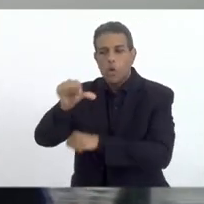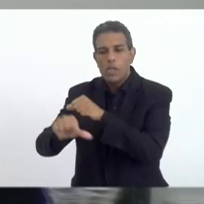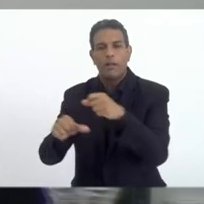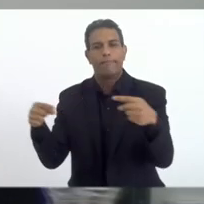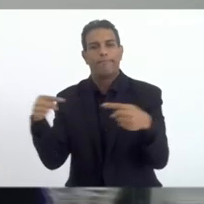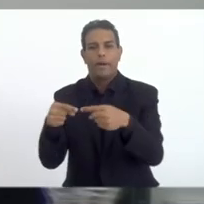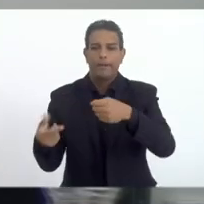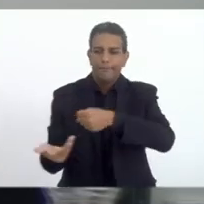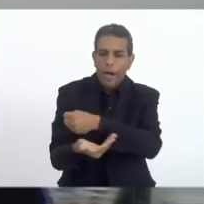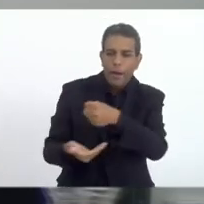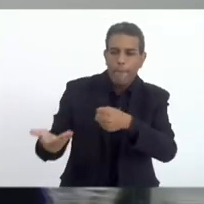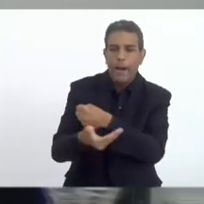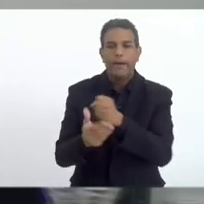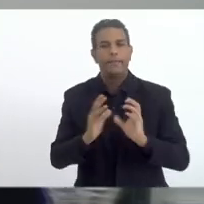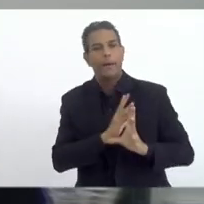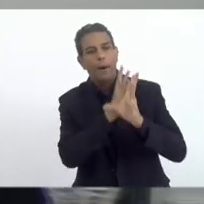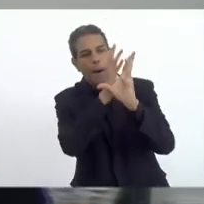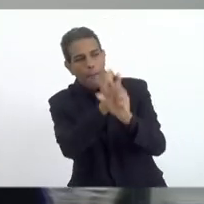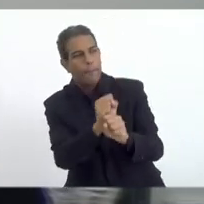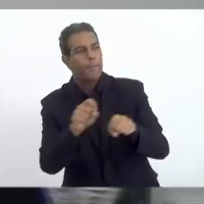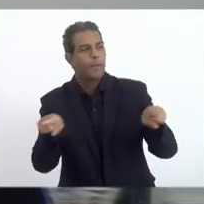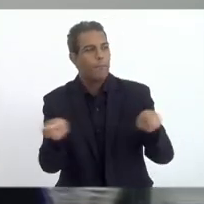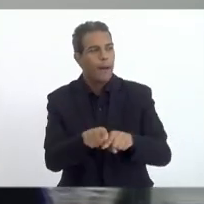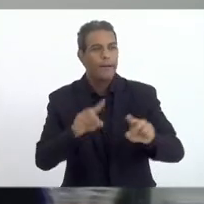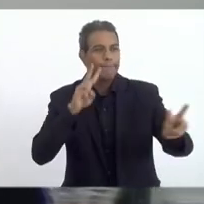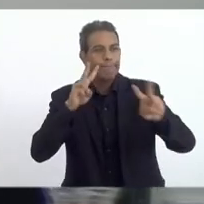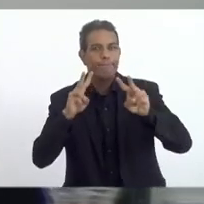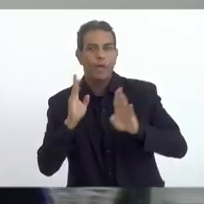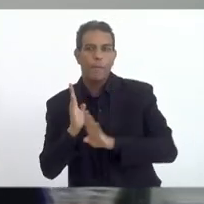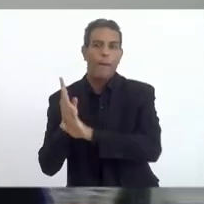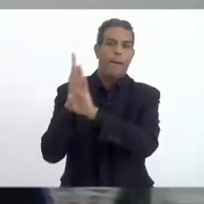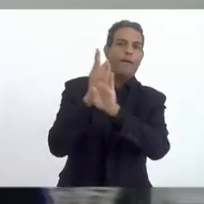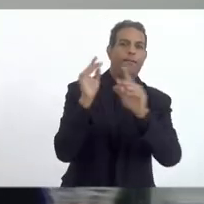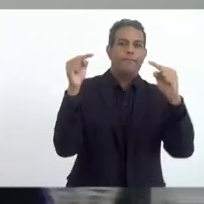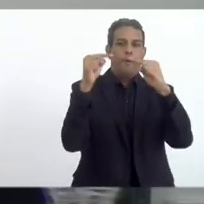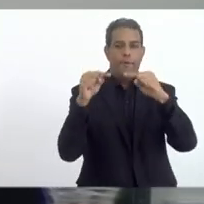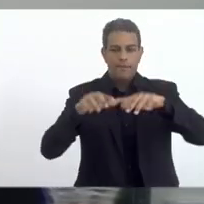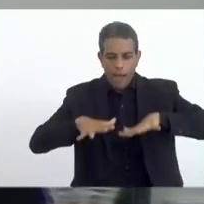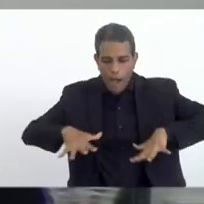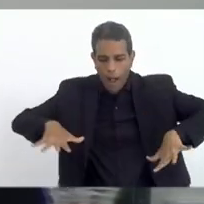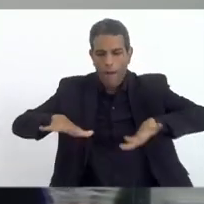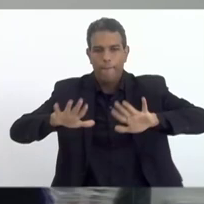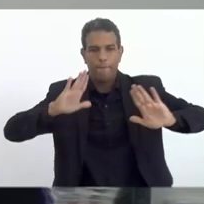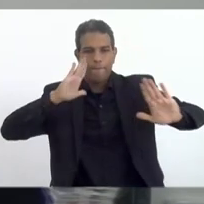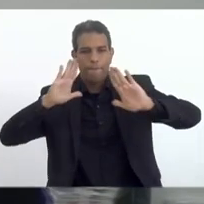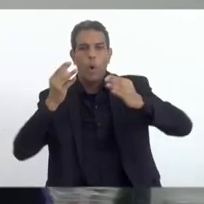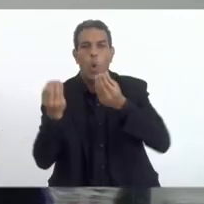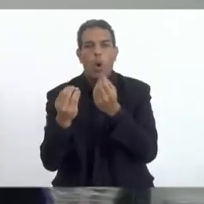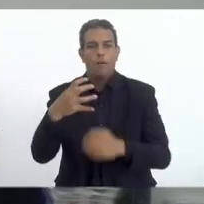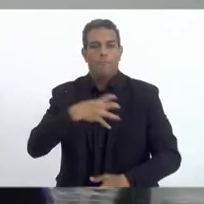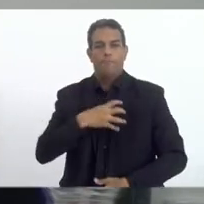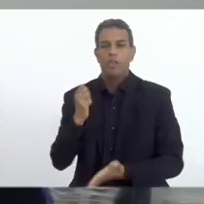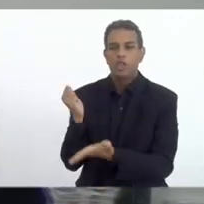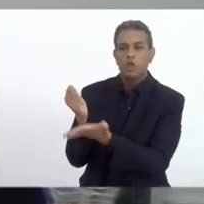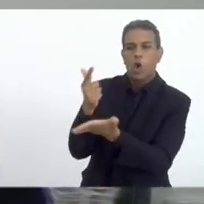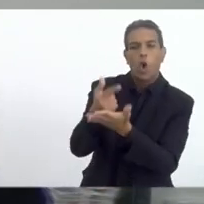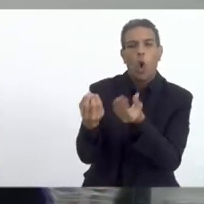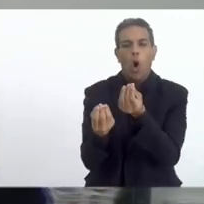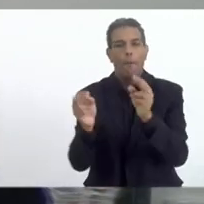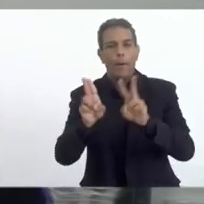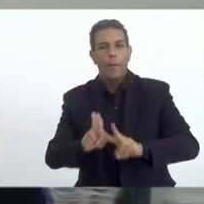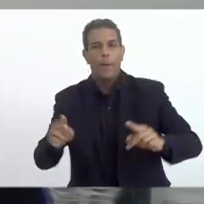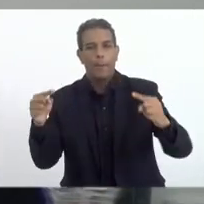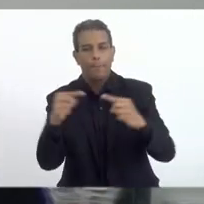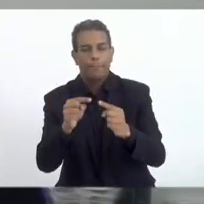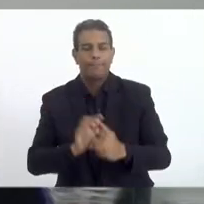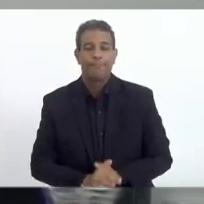de base de cálculo importante que deve ser considerada nesses impactos e no equilíbrio das contas mesmo. Tá?